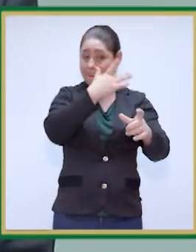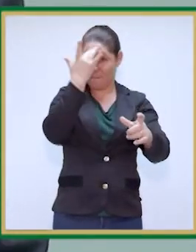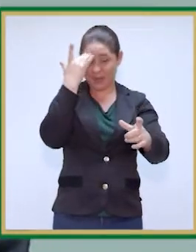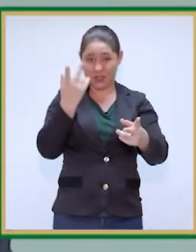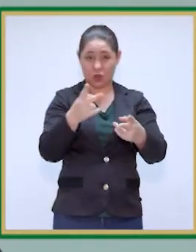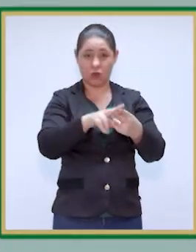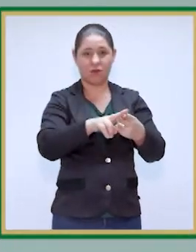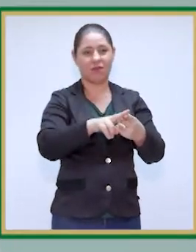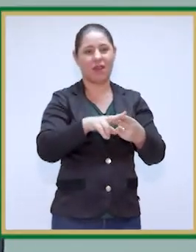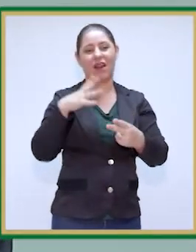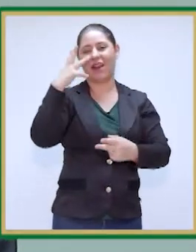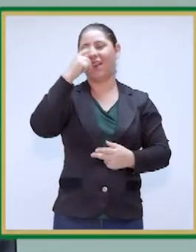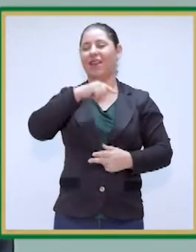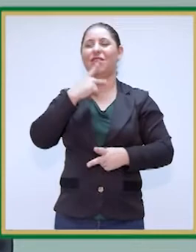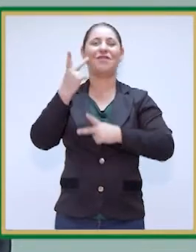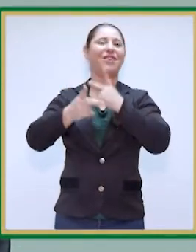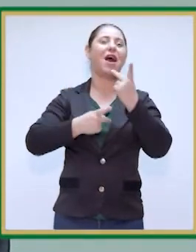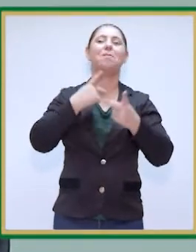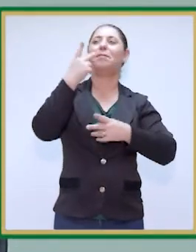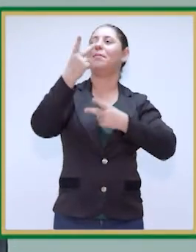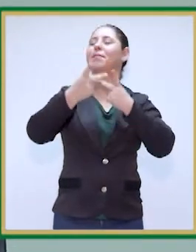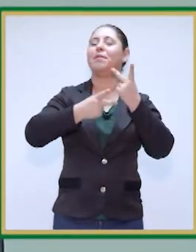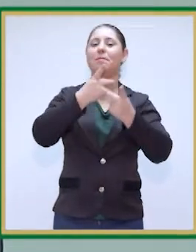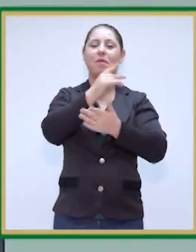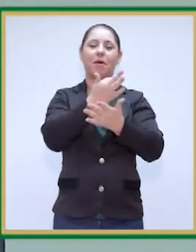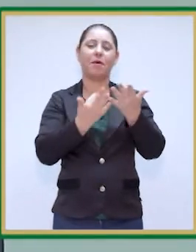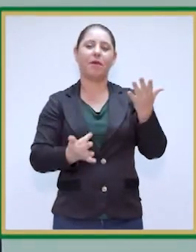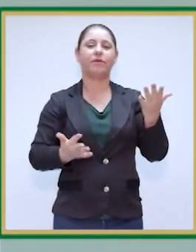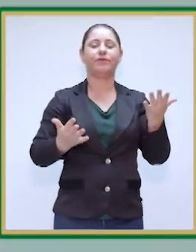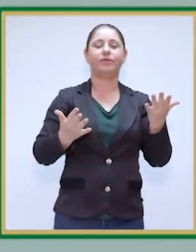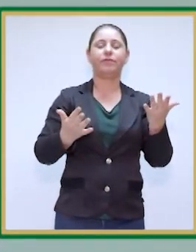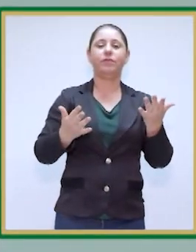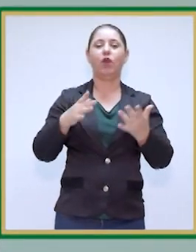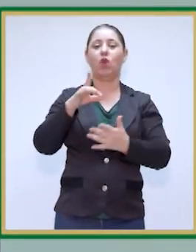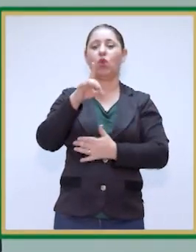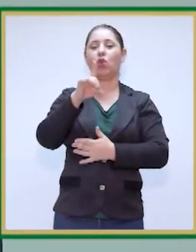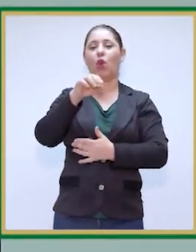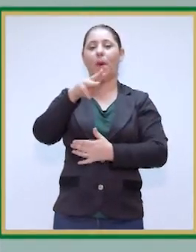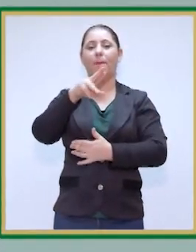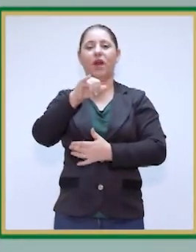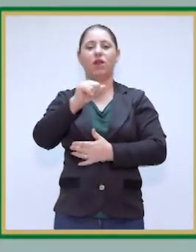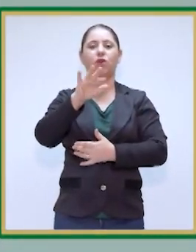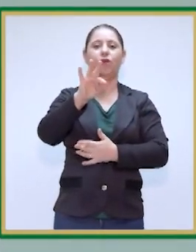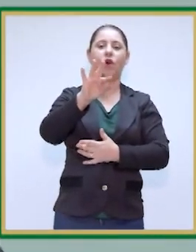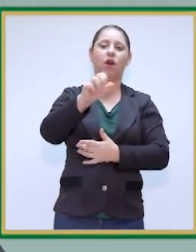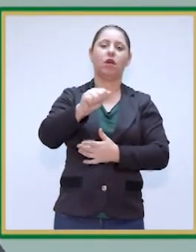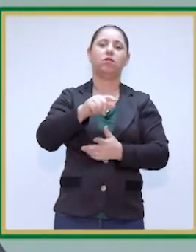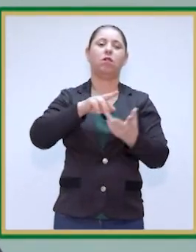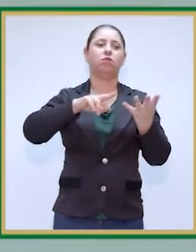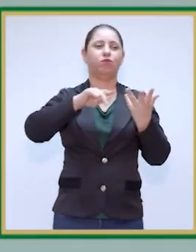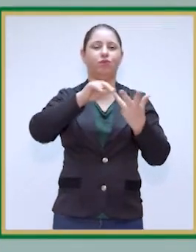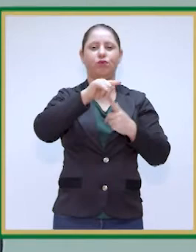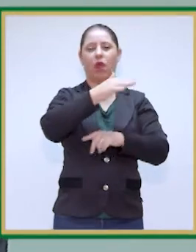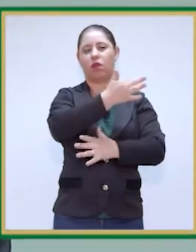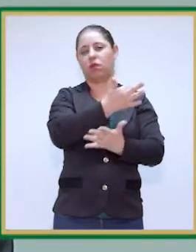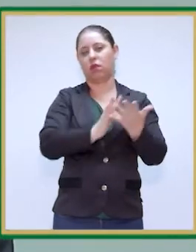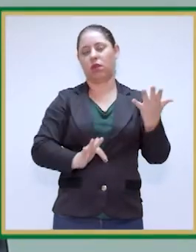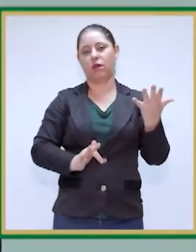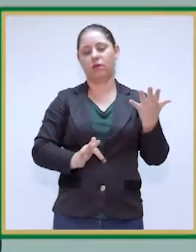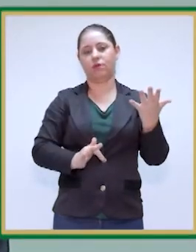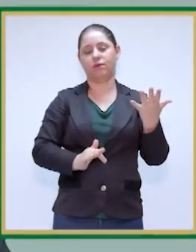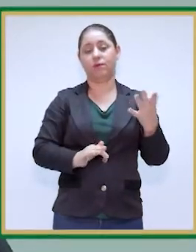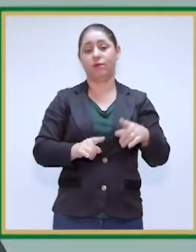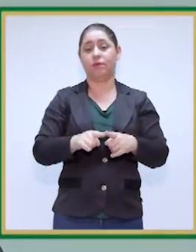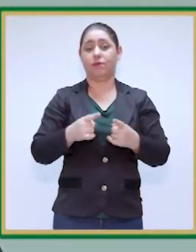realidade para onde eu vou colocar as pessoas. Então é muito lindo, né? Falar de teorias, teoria do domínio do fato, teoria da culpabilidade, teoria disso,